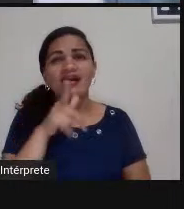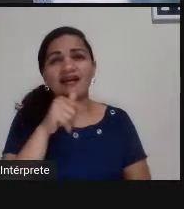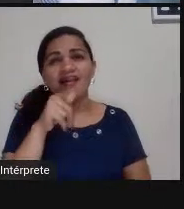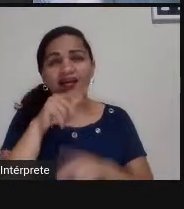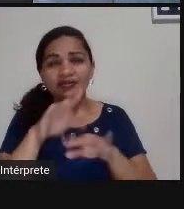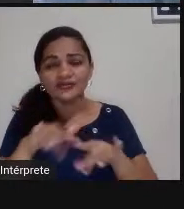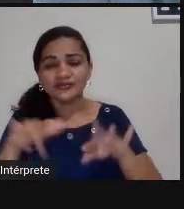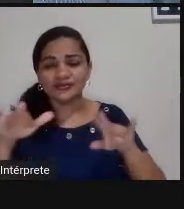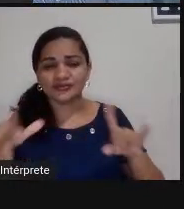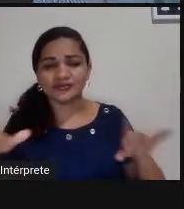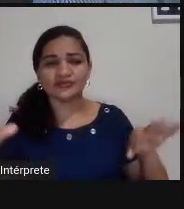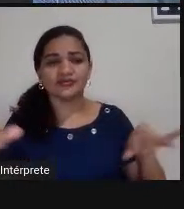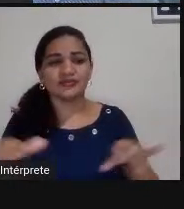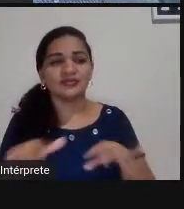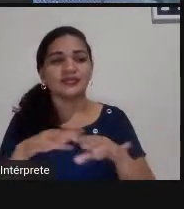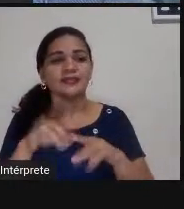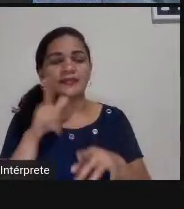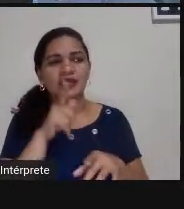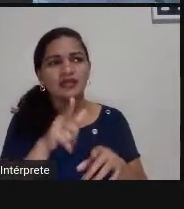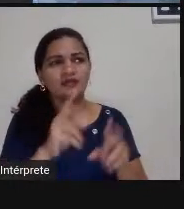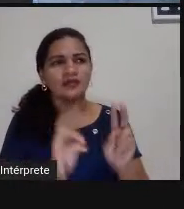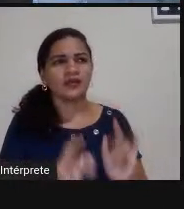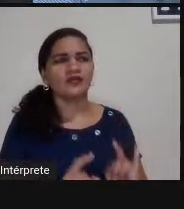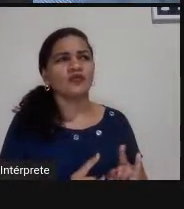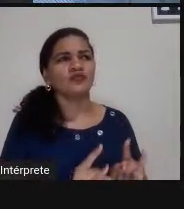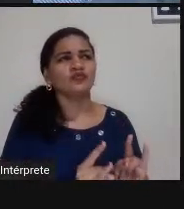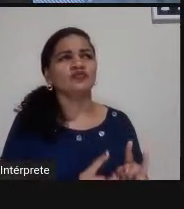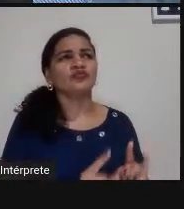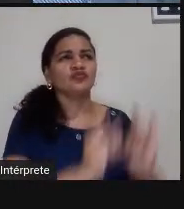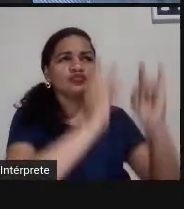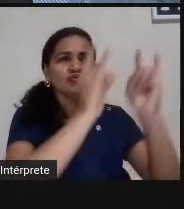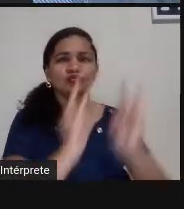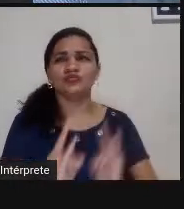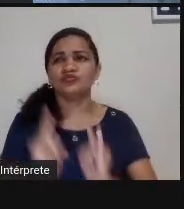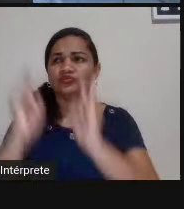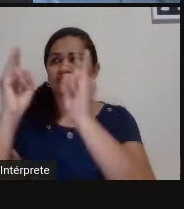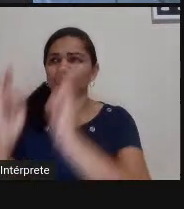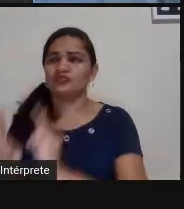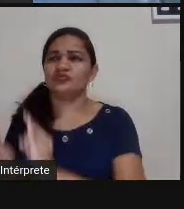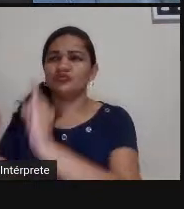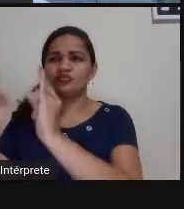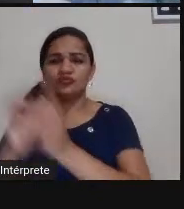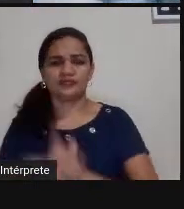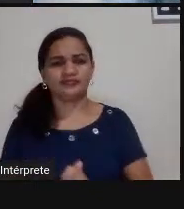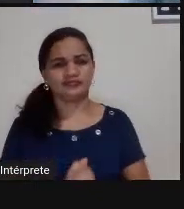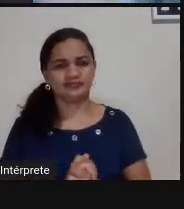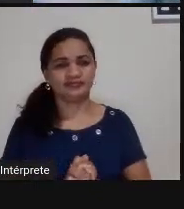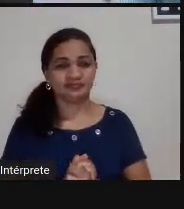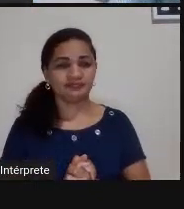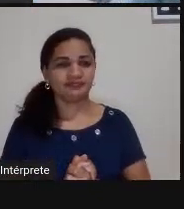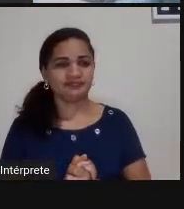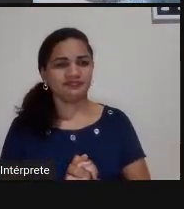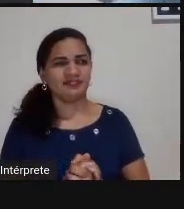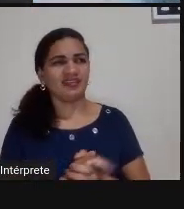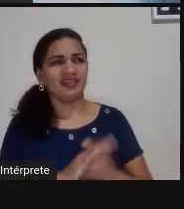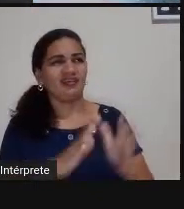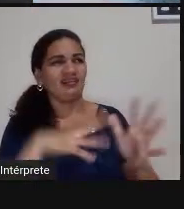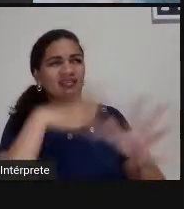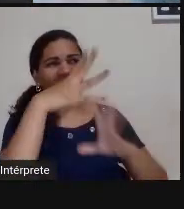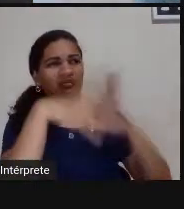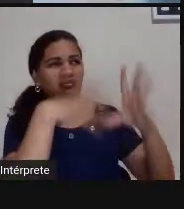série de Torres ali e aí muita gente dizendo Ah eu acho bonito essas Torres aí eu te odeio você é ridícula é atrapalhando aqui